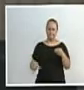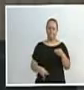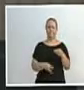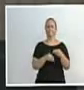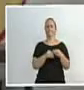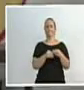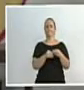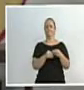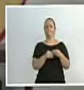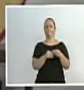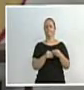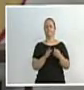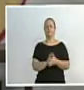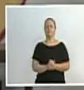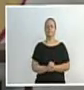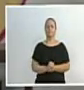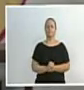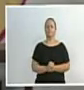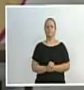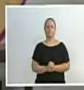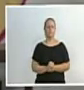contribuir, vereador César Sim. Obrigado, vereador Adriano.